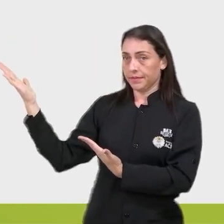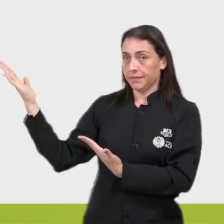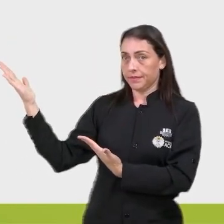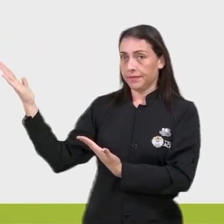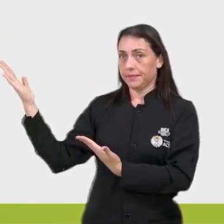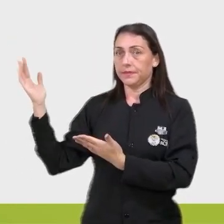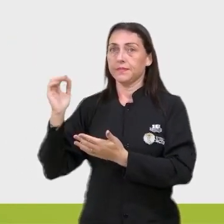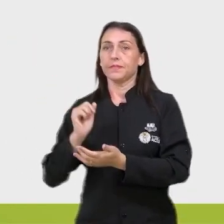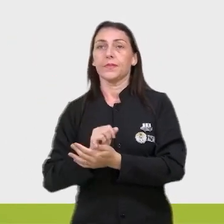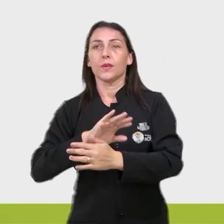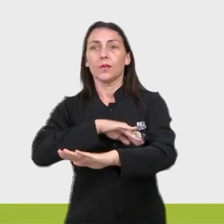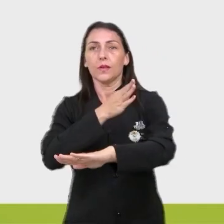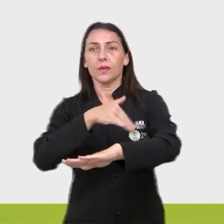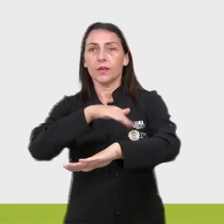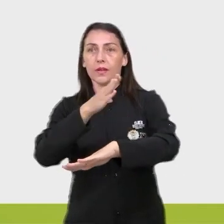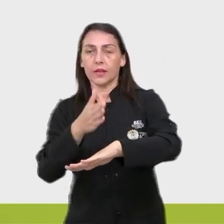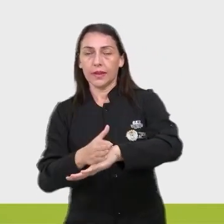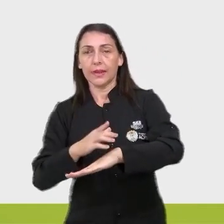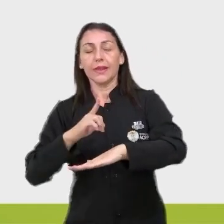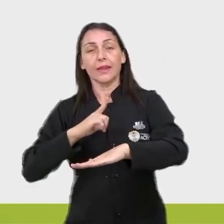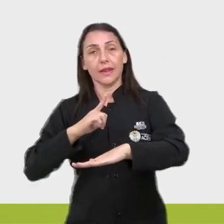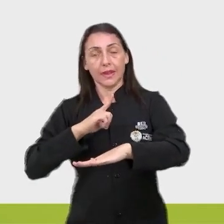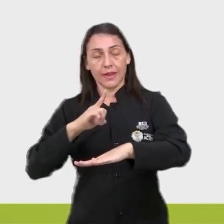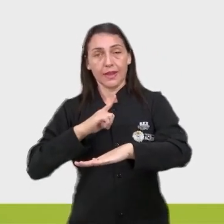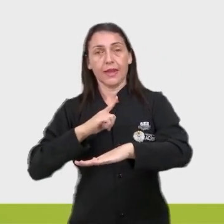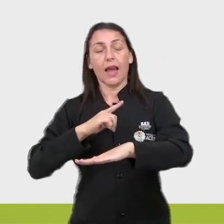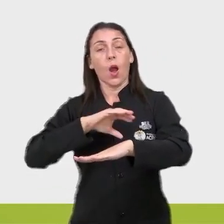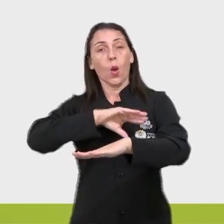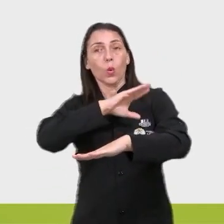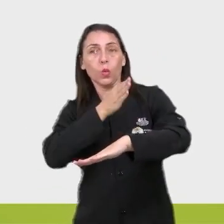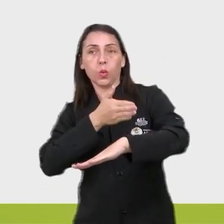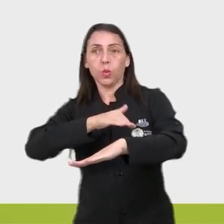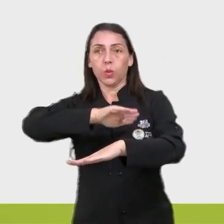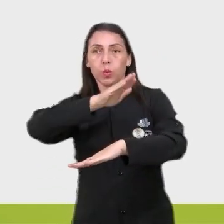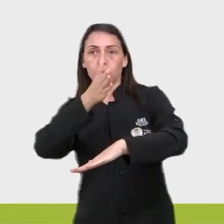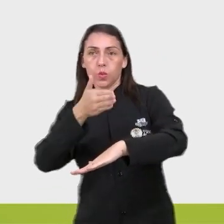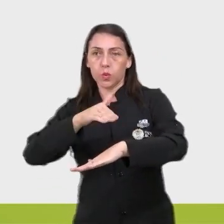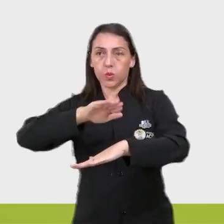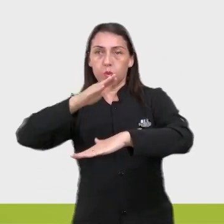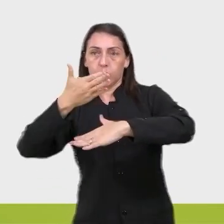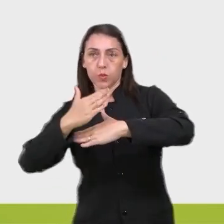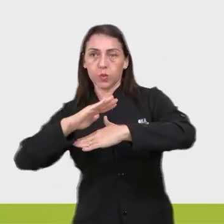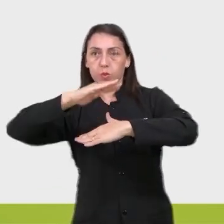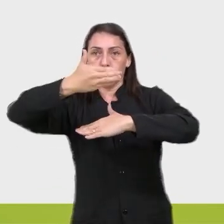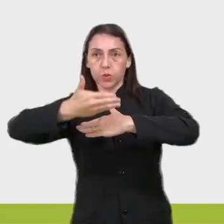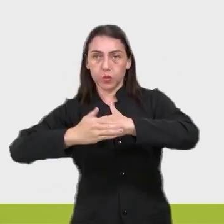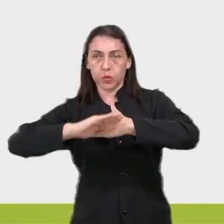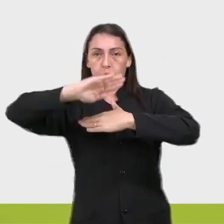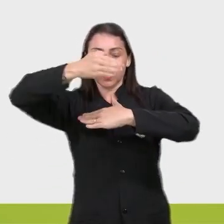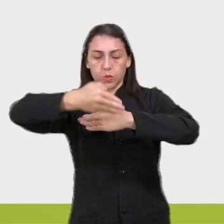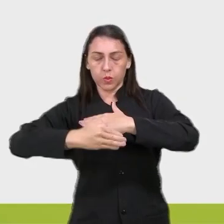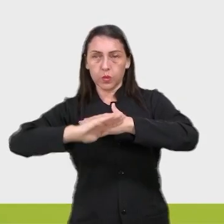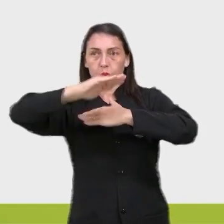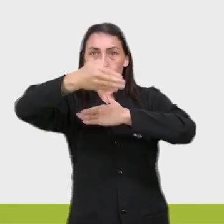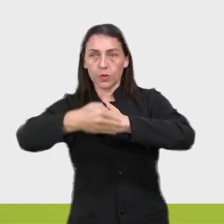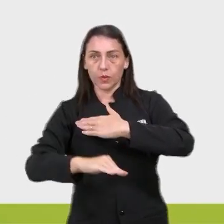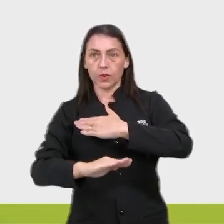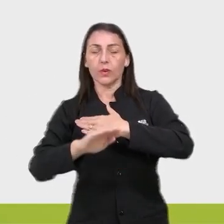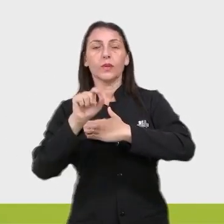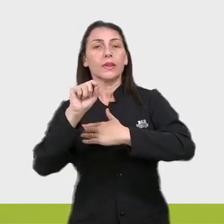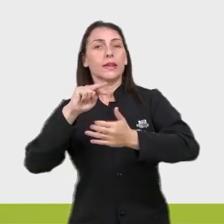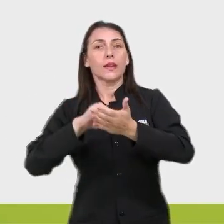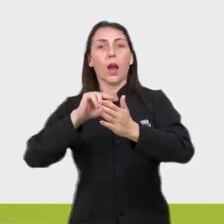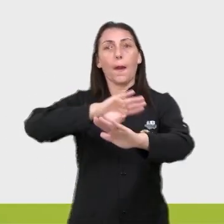vocês. O relevo, tem relevo ali de ondulado, terrenos montanhosos, tá? Desculpa. Não quer dizer que